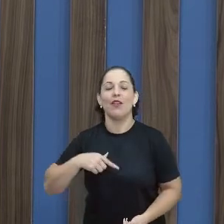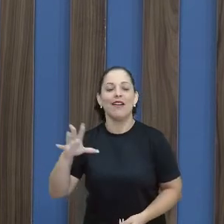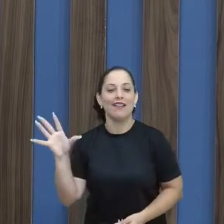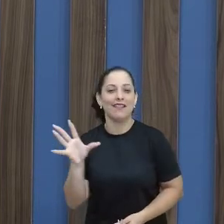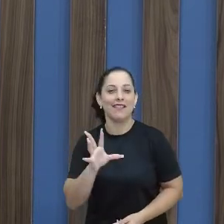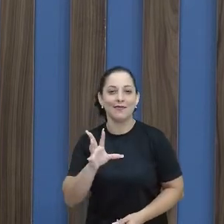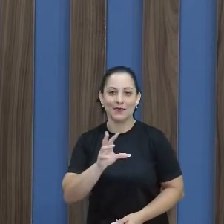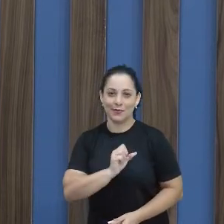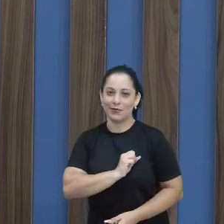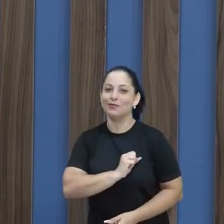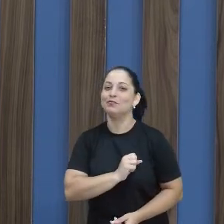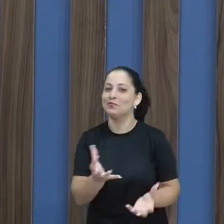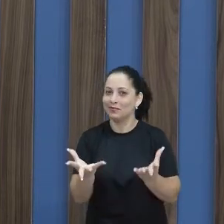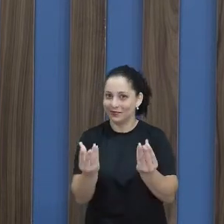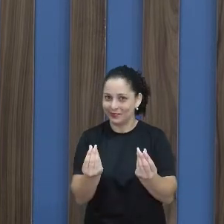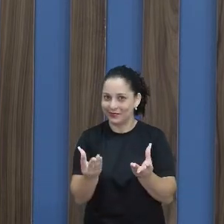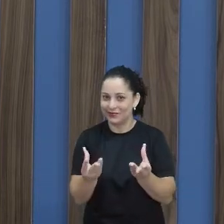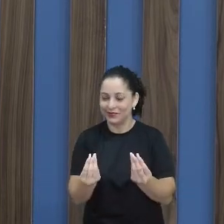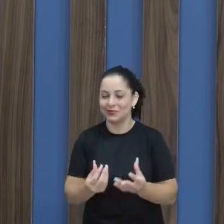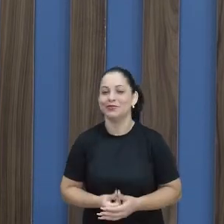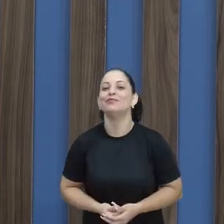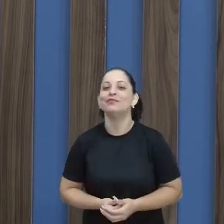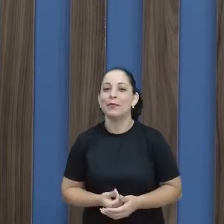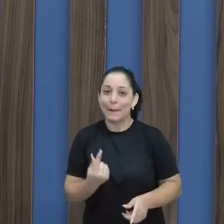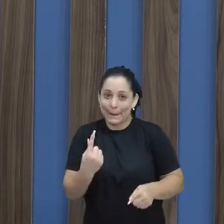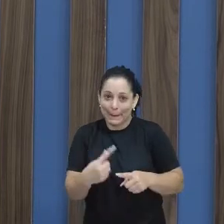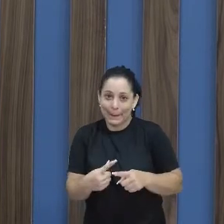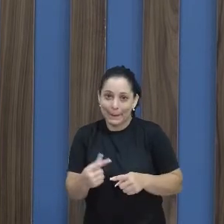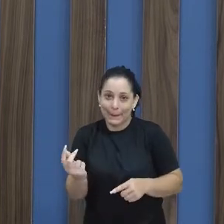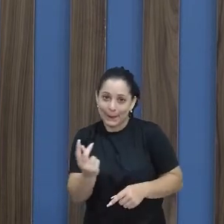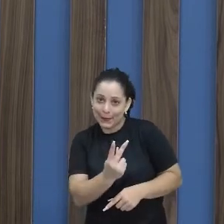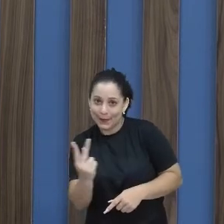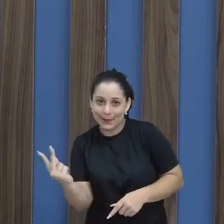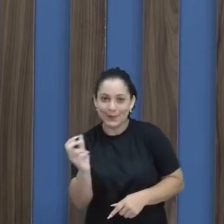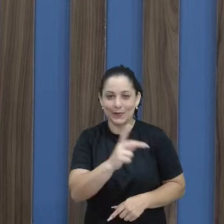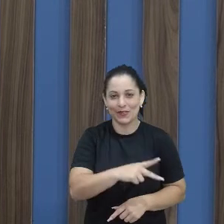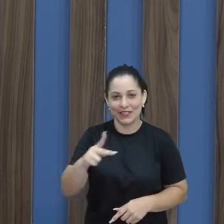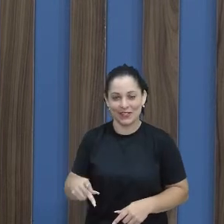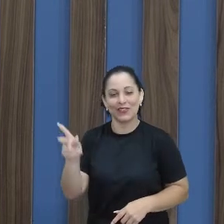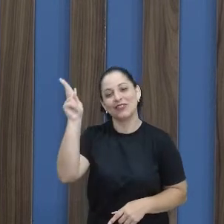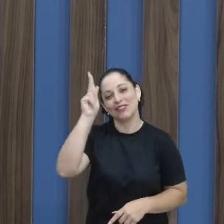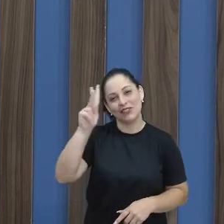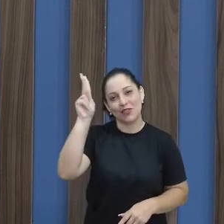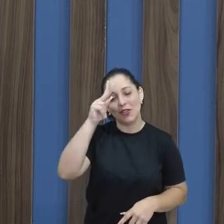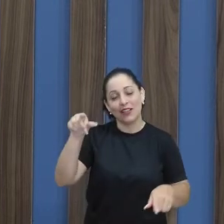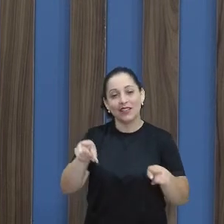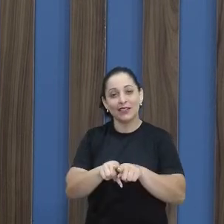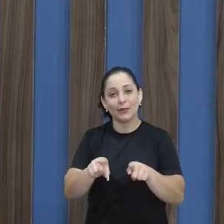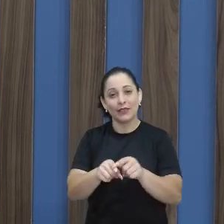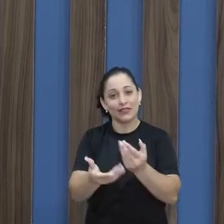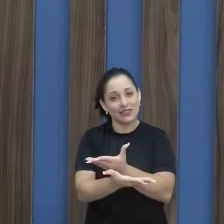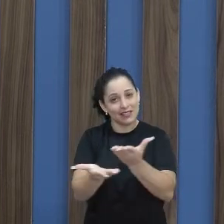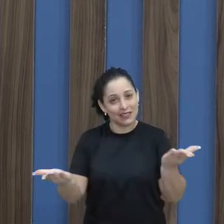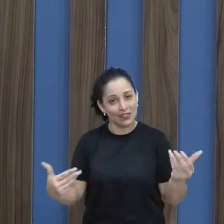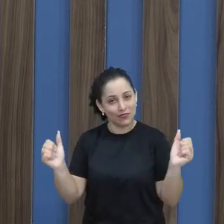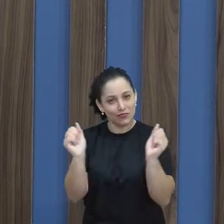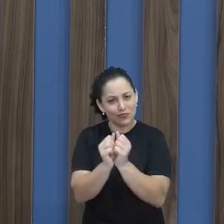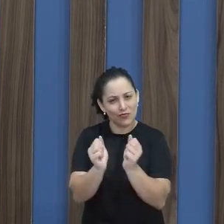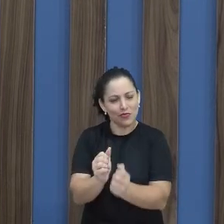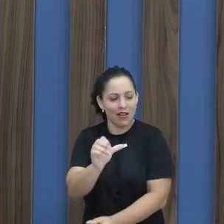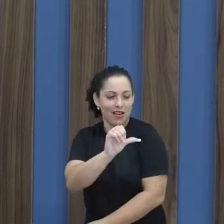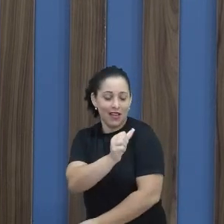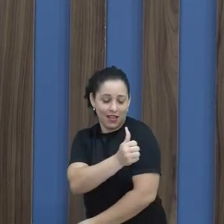adoro, sou suspeita para falar. Somos, né, professor Luciano? Exatamente. E com a turma massa aí do 9º ano, né?